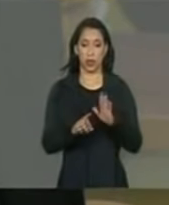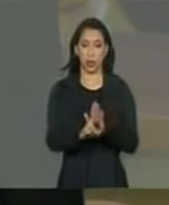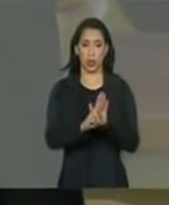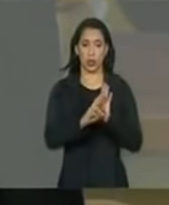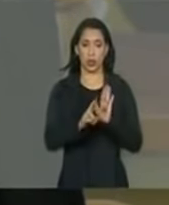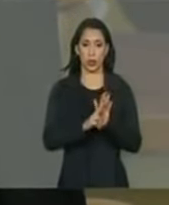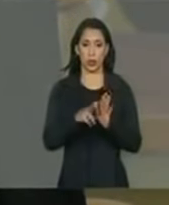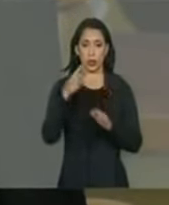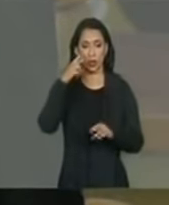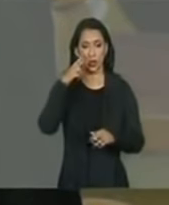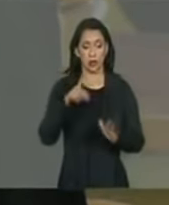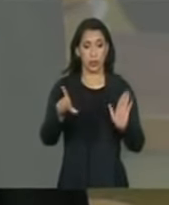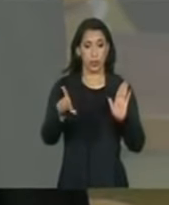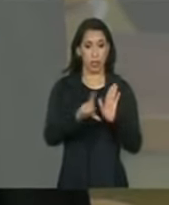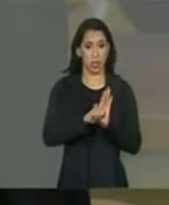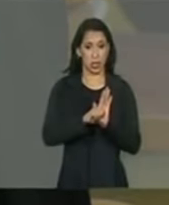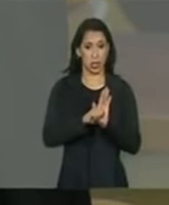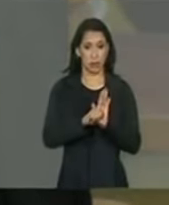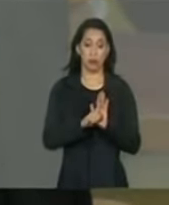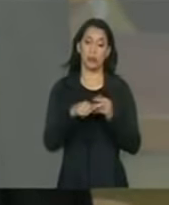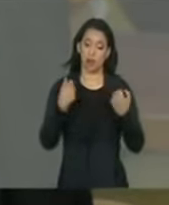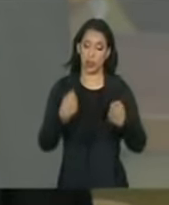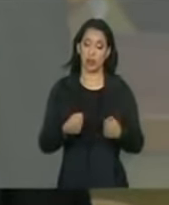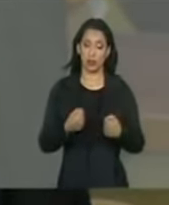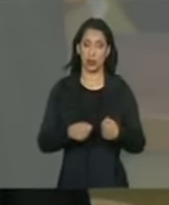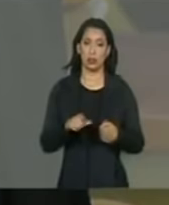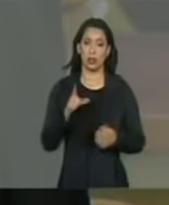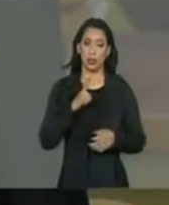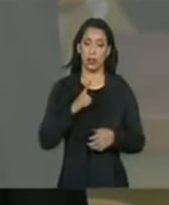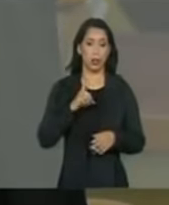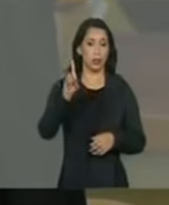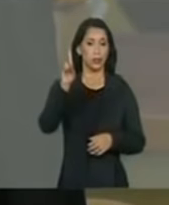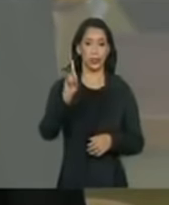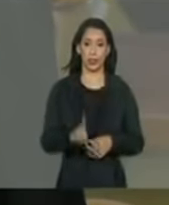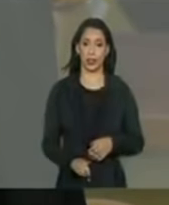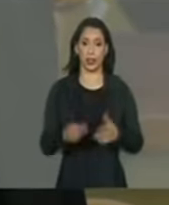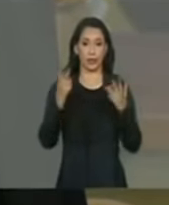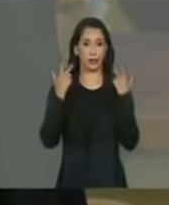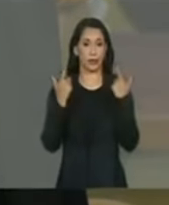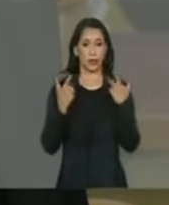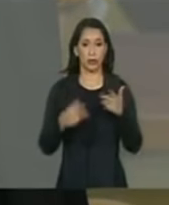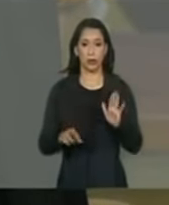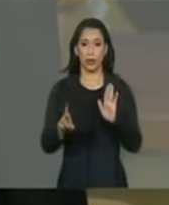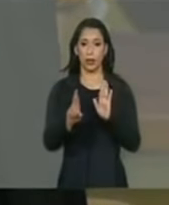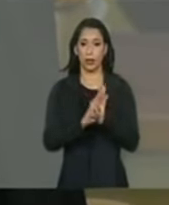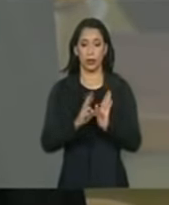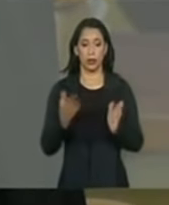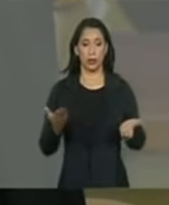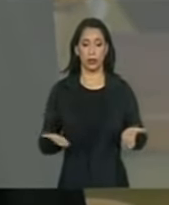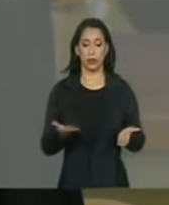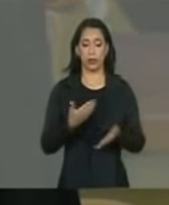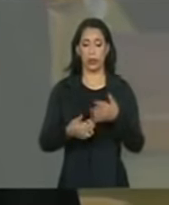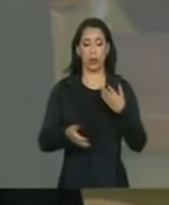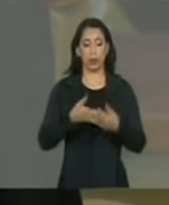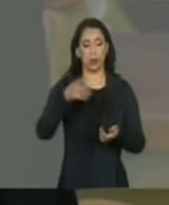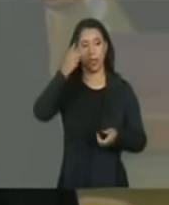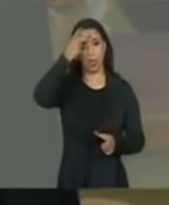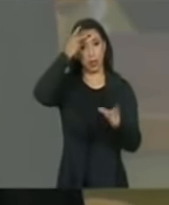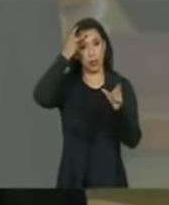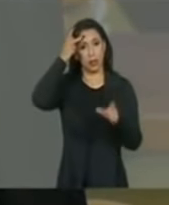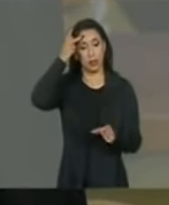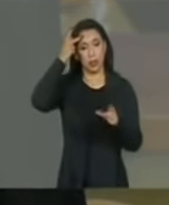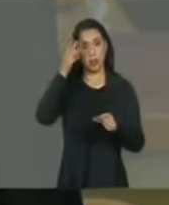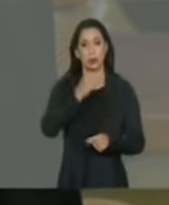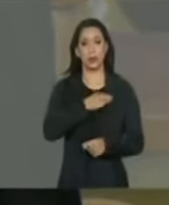em lei deve ser usados um direito natural que se reconhece a qualquer pessoa inclusive ao ministério